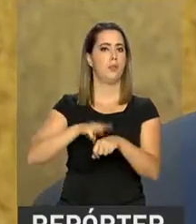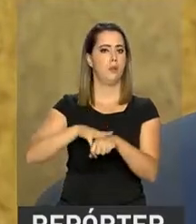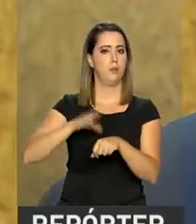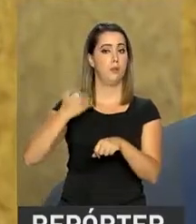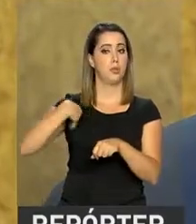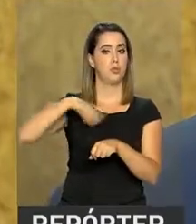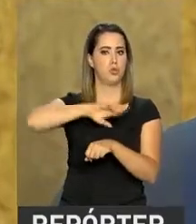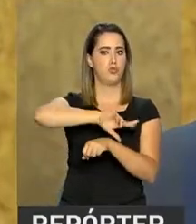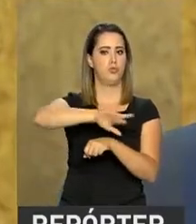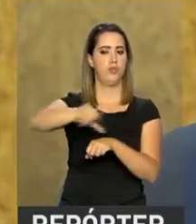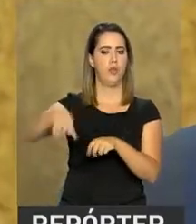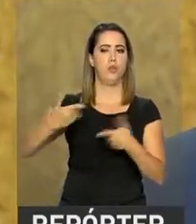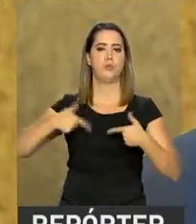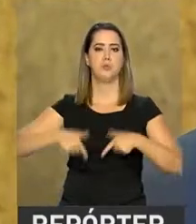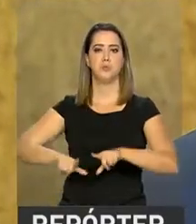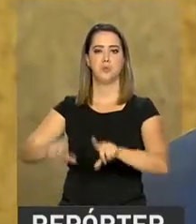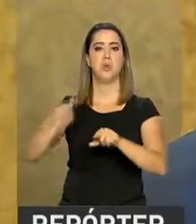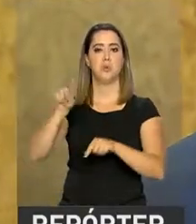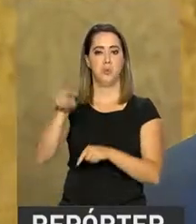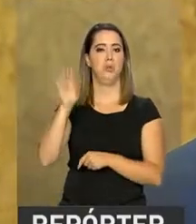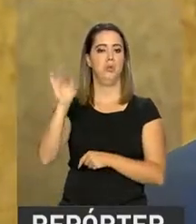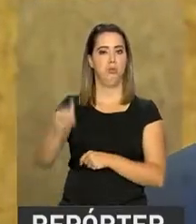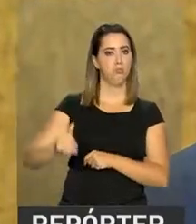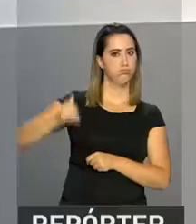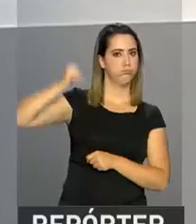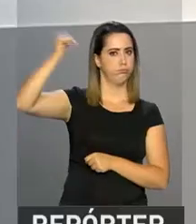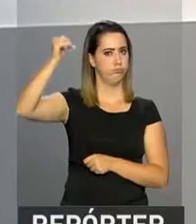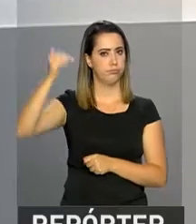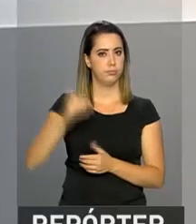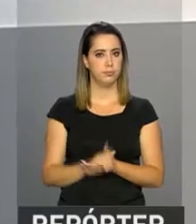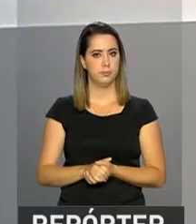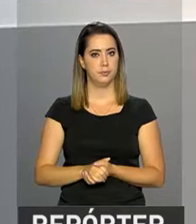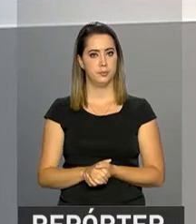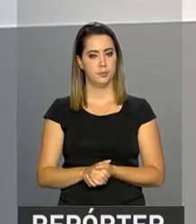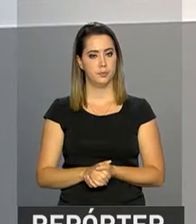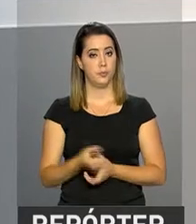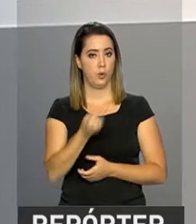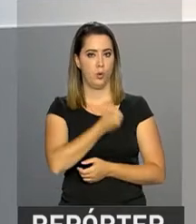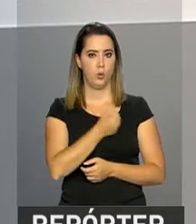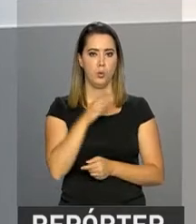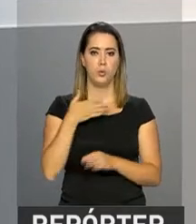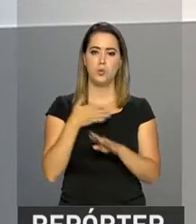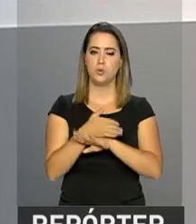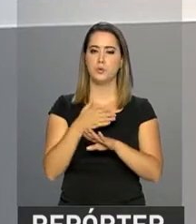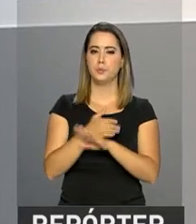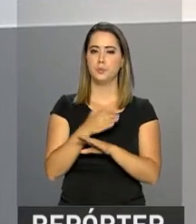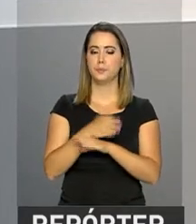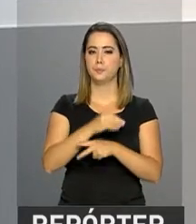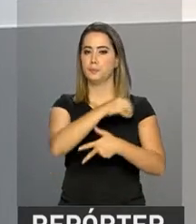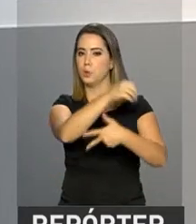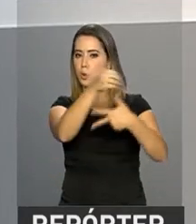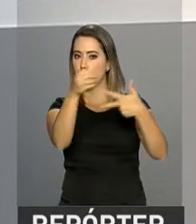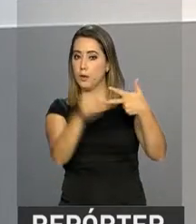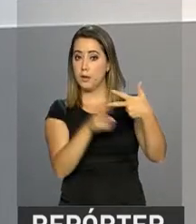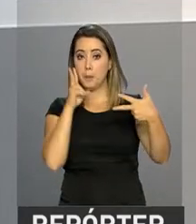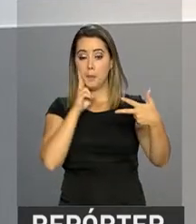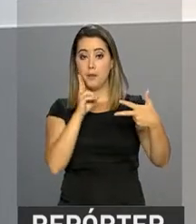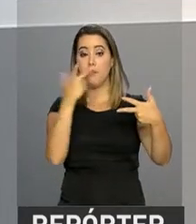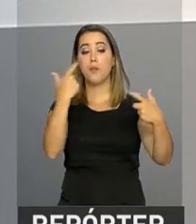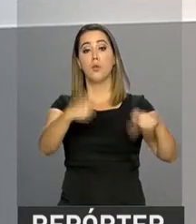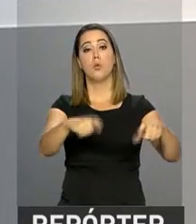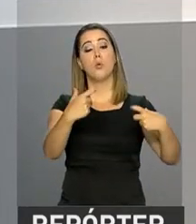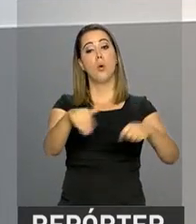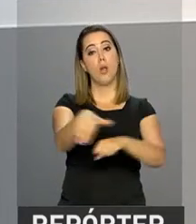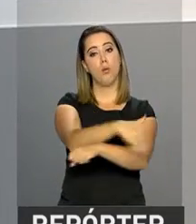ele ganhou prêmios importantes riscos inclusive o prêmio balzan o número de acessos ao cartão de confirmação da inscrição